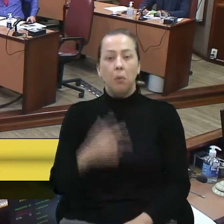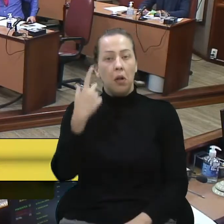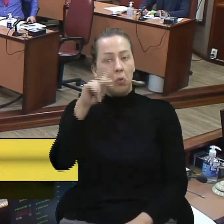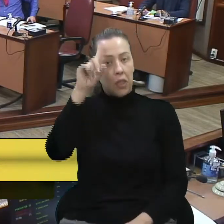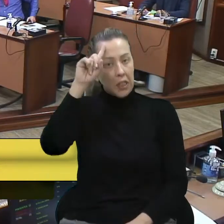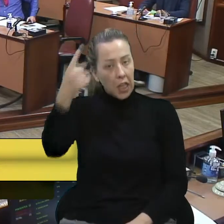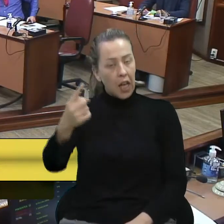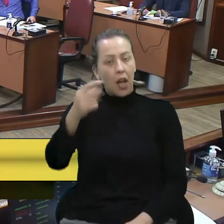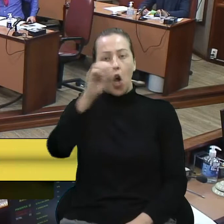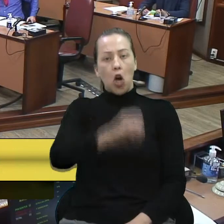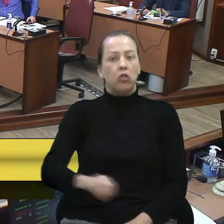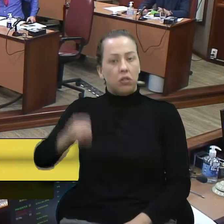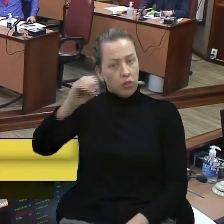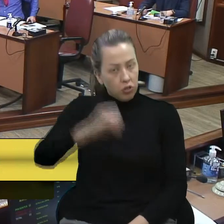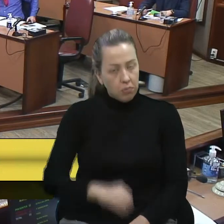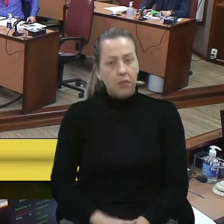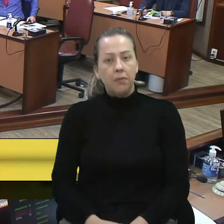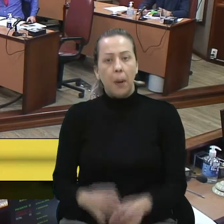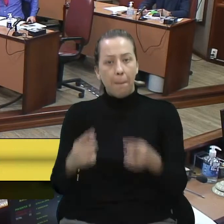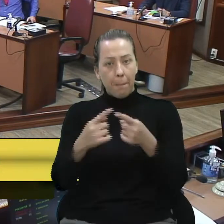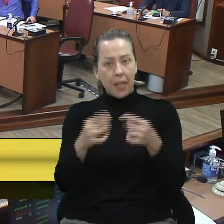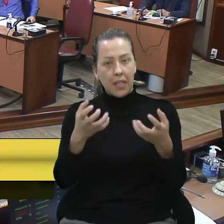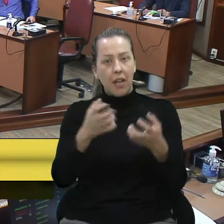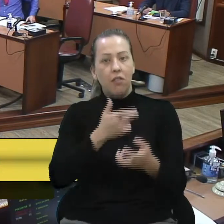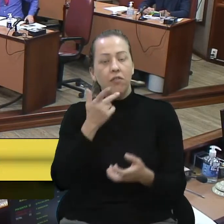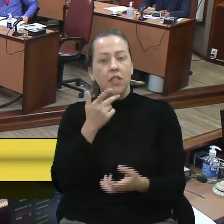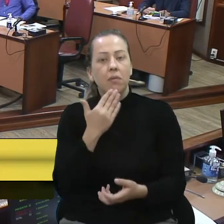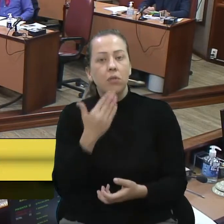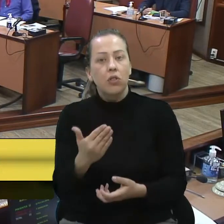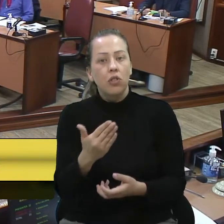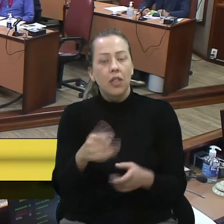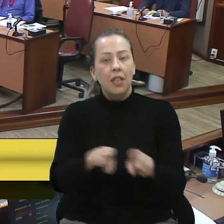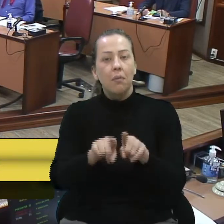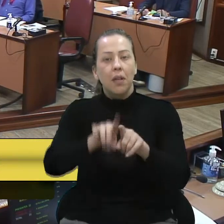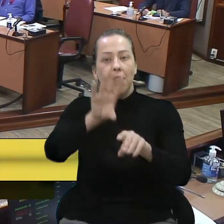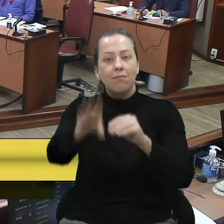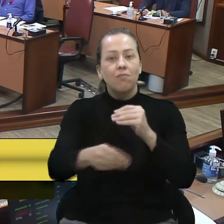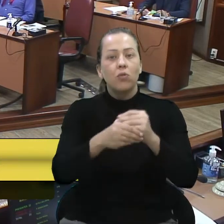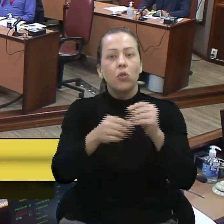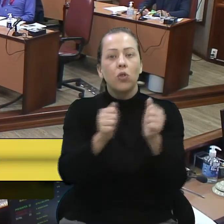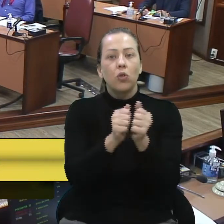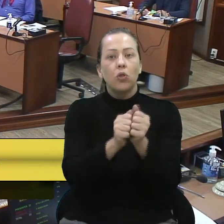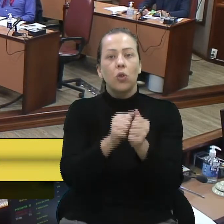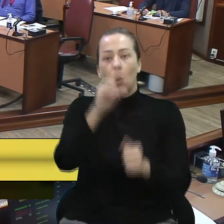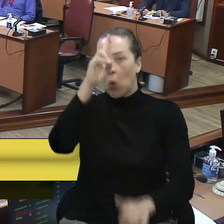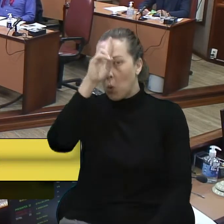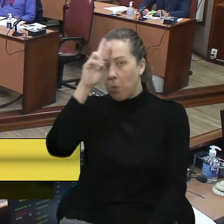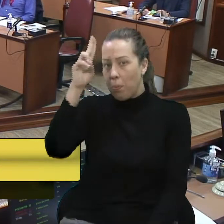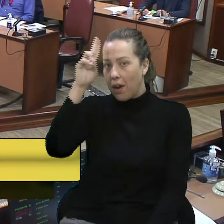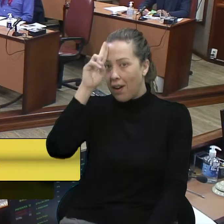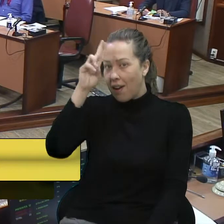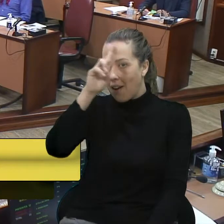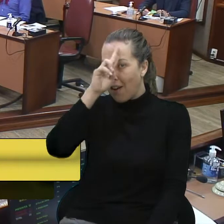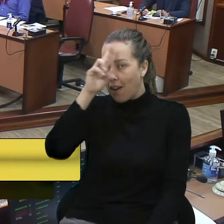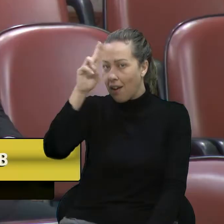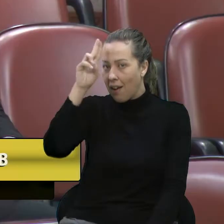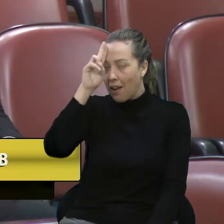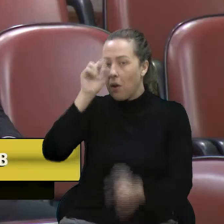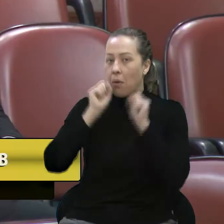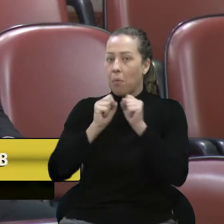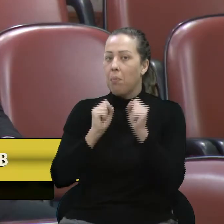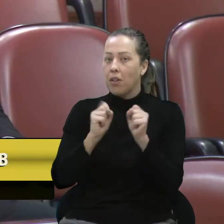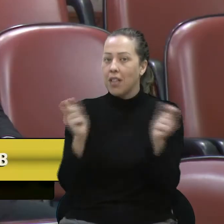iniciativa, muito válida, mas gostaria de fazer um pedido que o senhor também inclua aí o nosso Uber da cidade também, para que possa